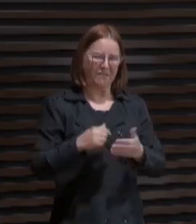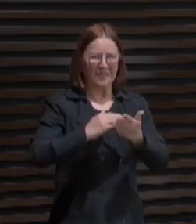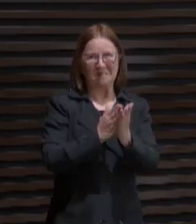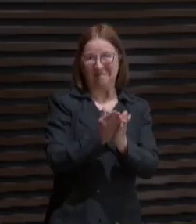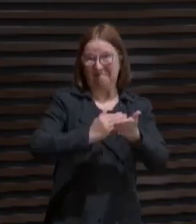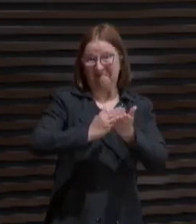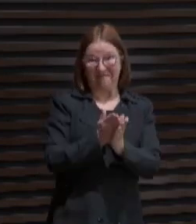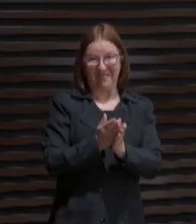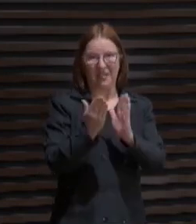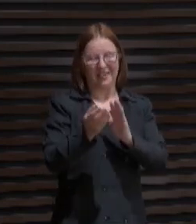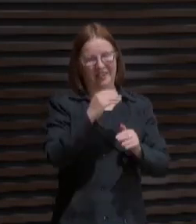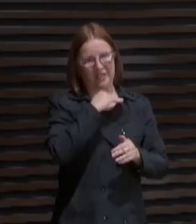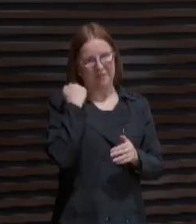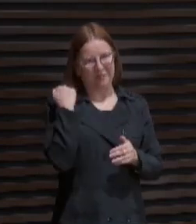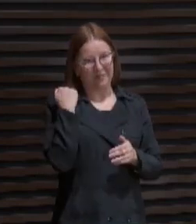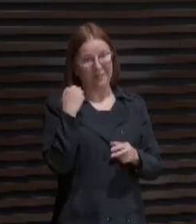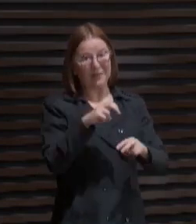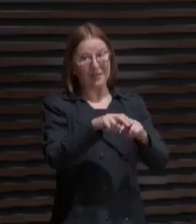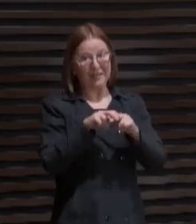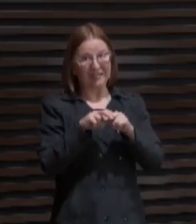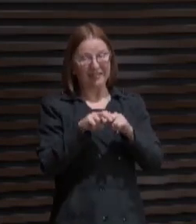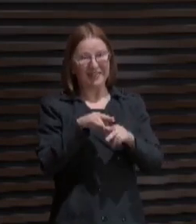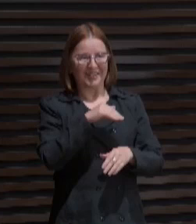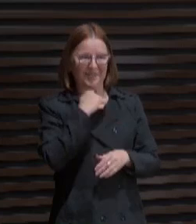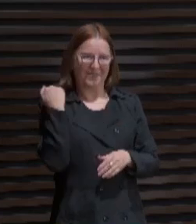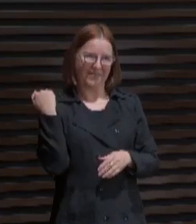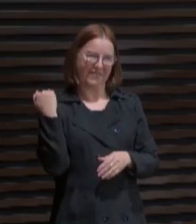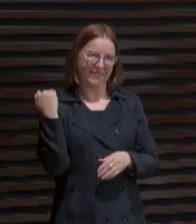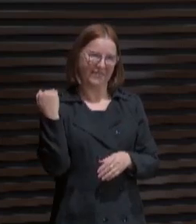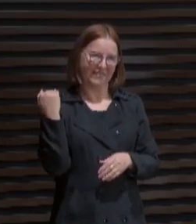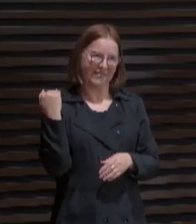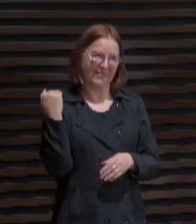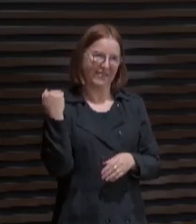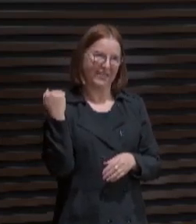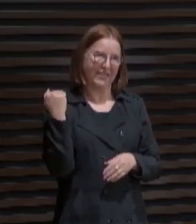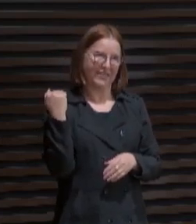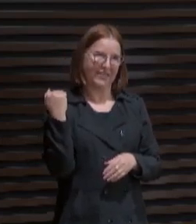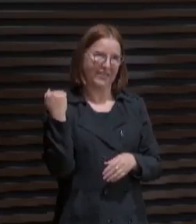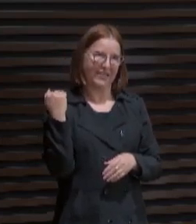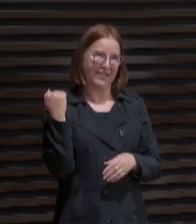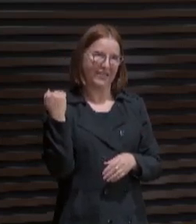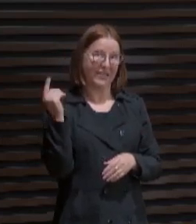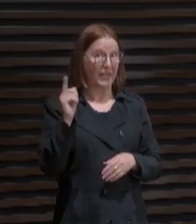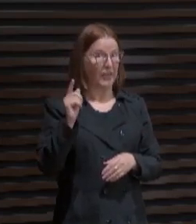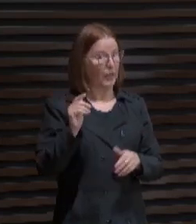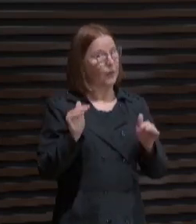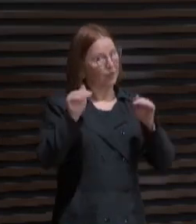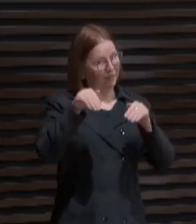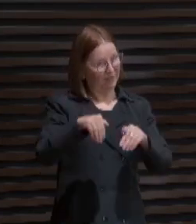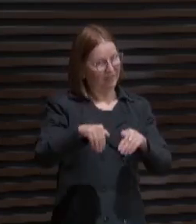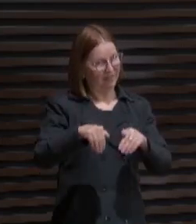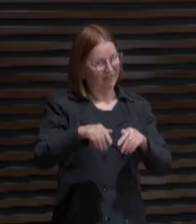diante da morte. E é por isso que a morte que não é um final, porque a